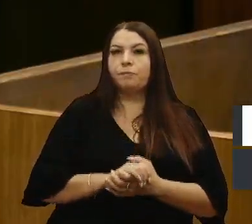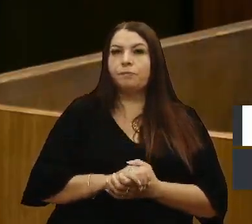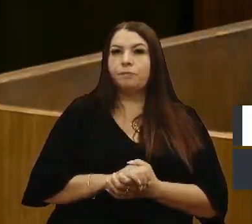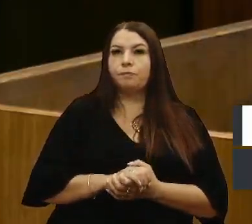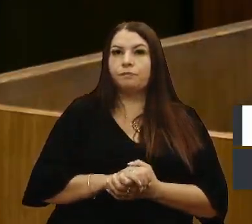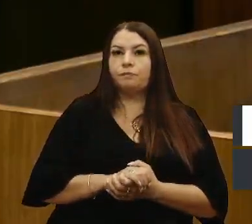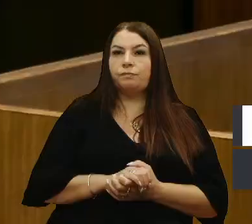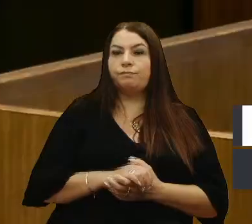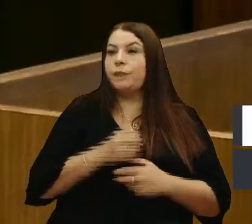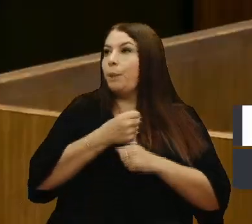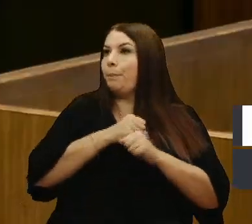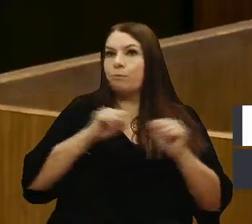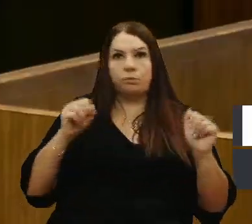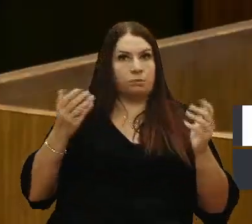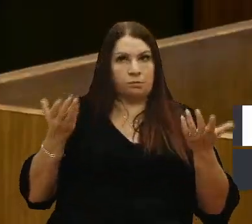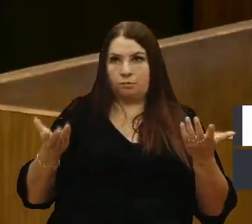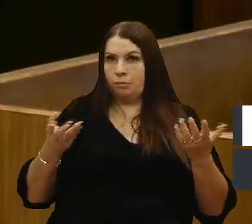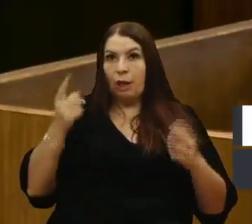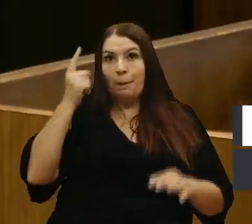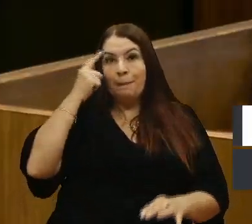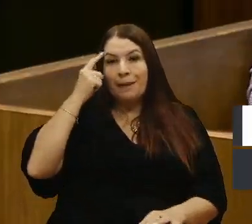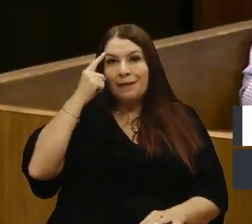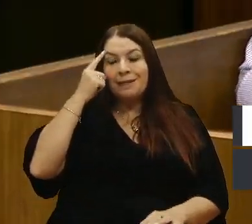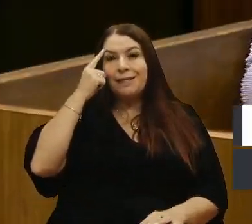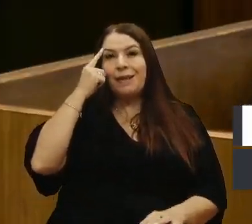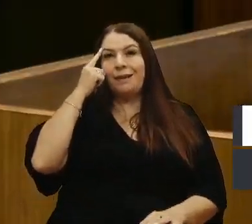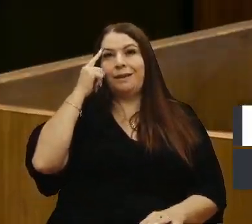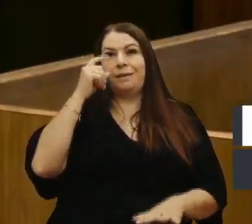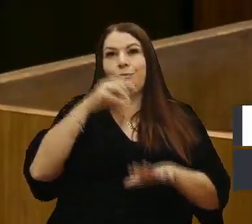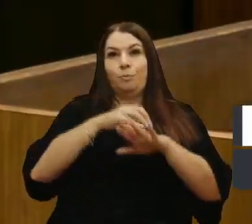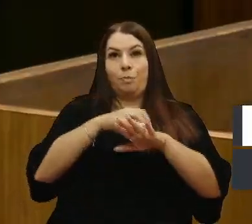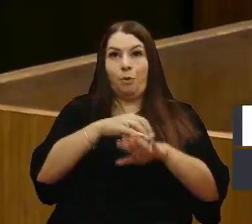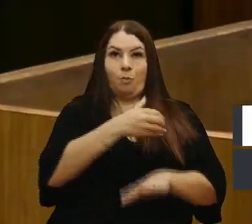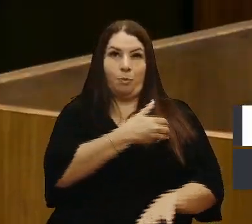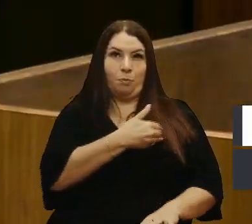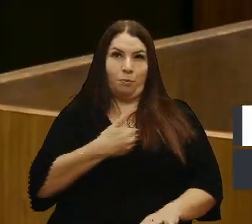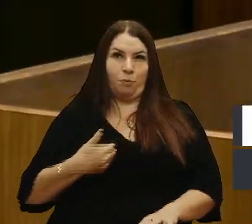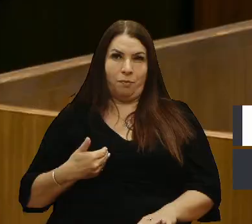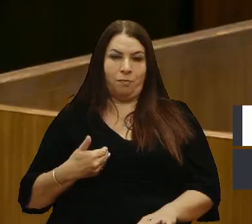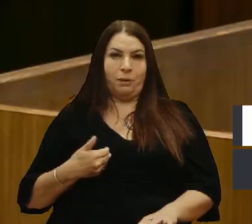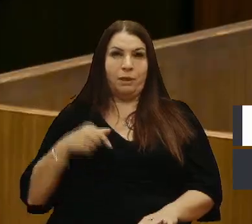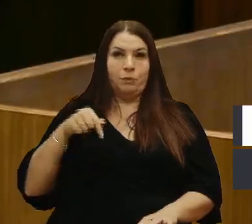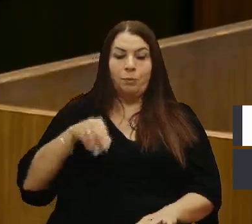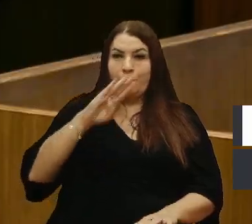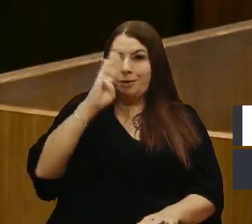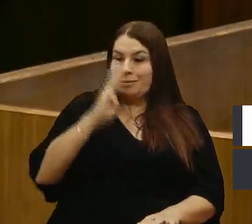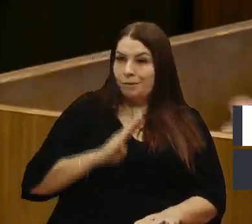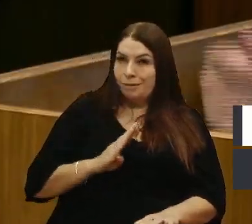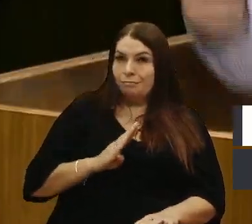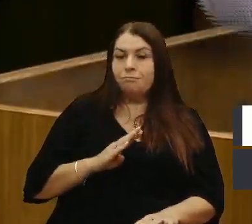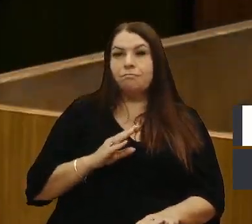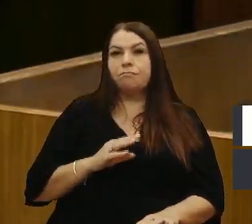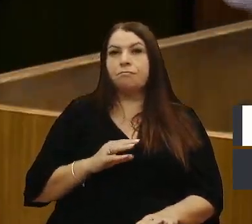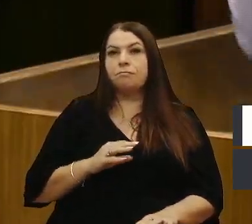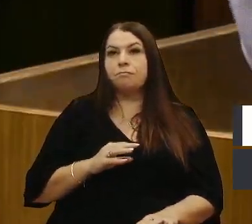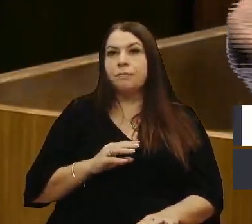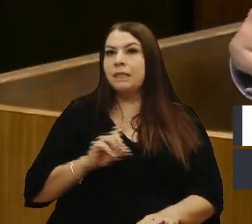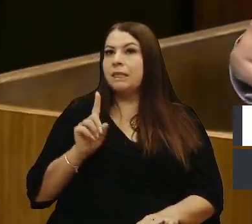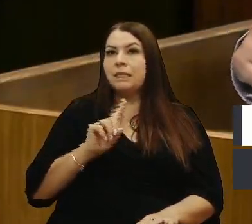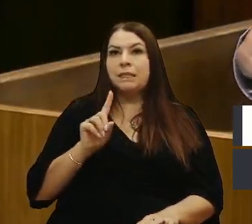é impossível pensar em transporte público no Brasil